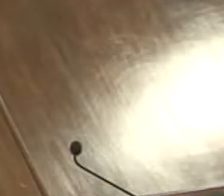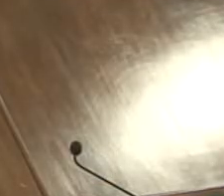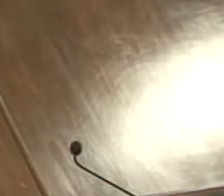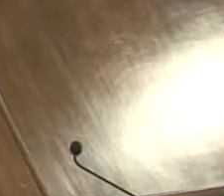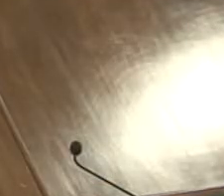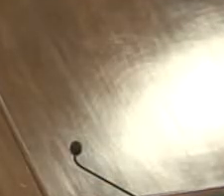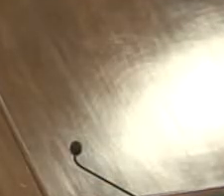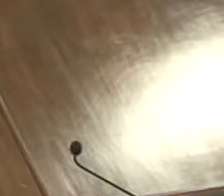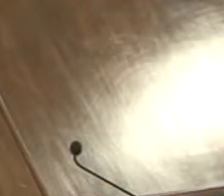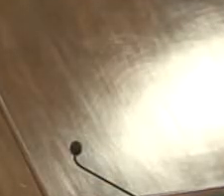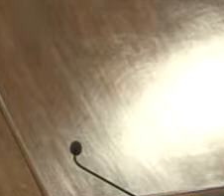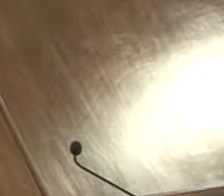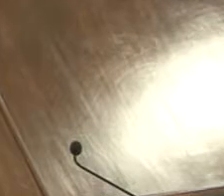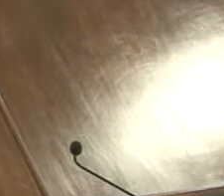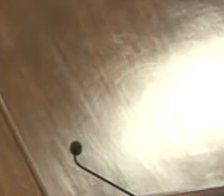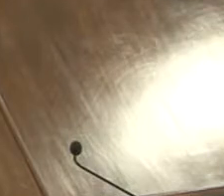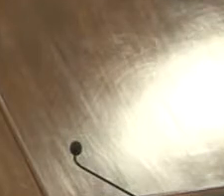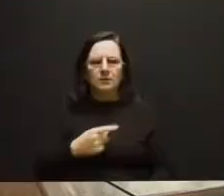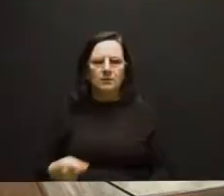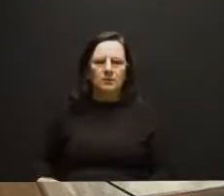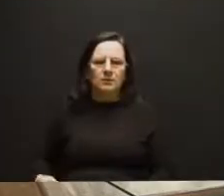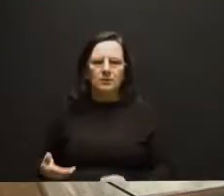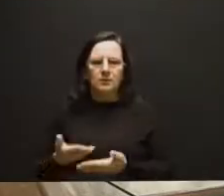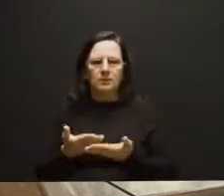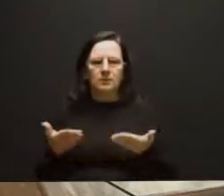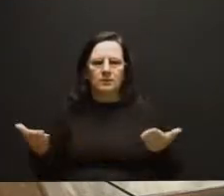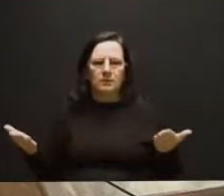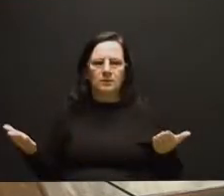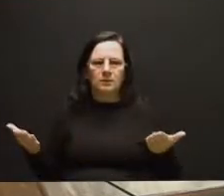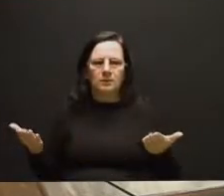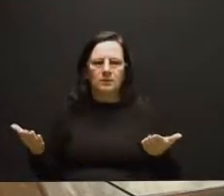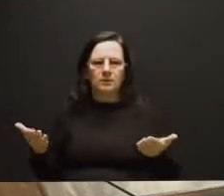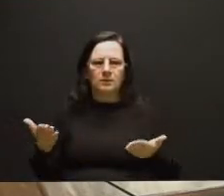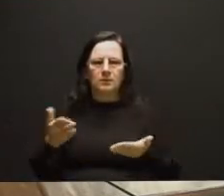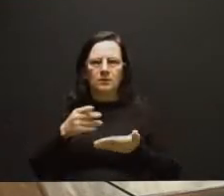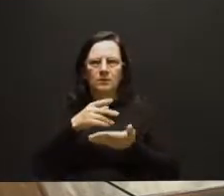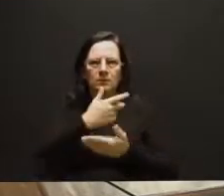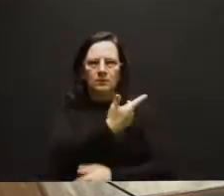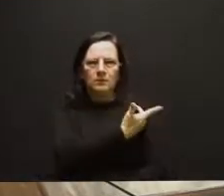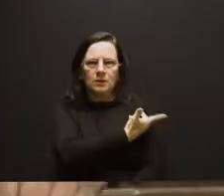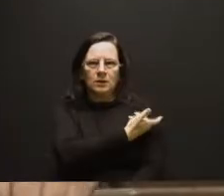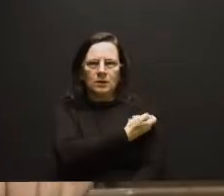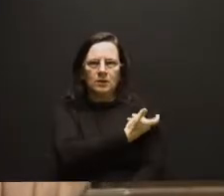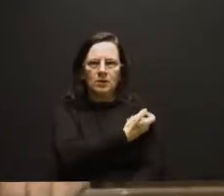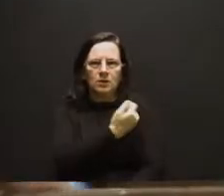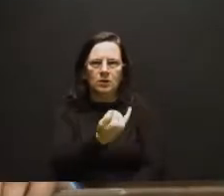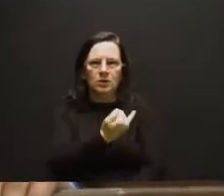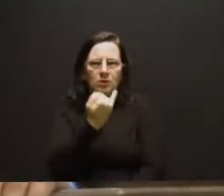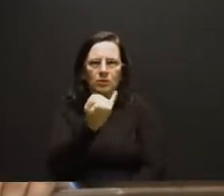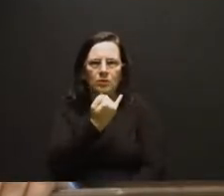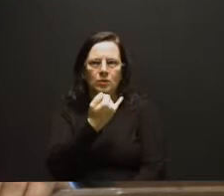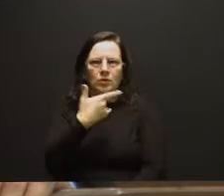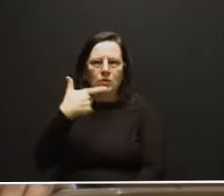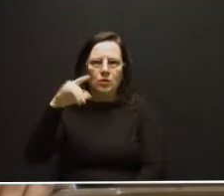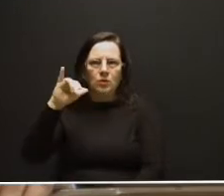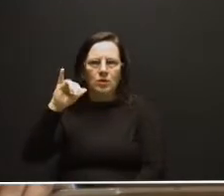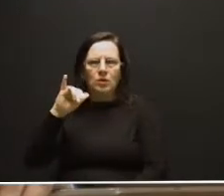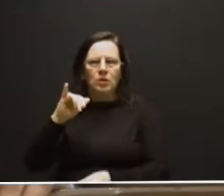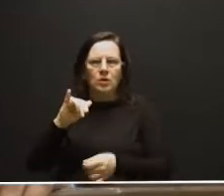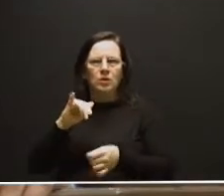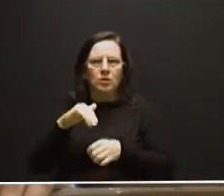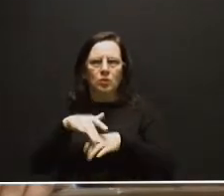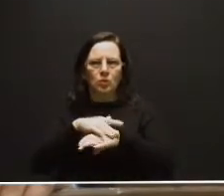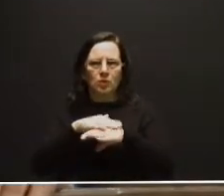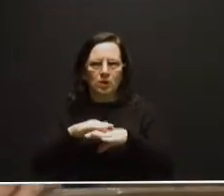eu presidente senhores vereadores a vacinação nas novas mídias mais importante para a prevenção de doenças